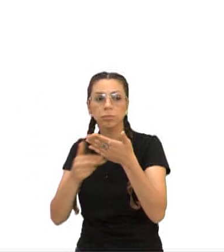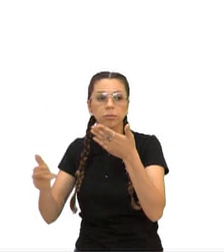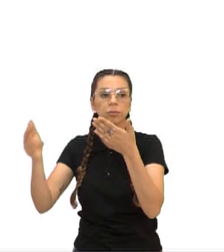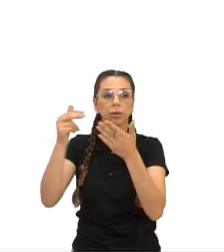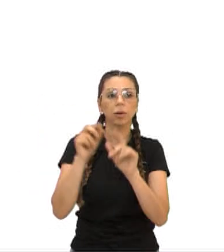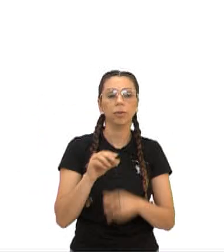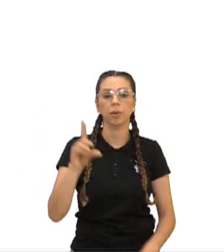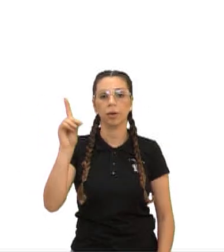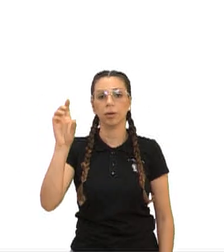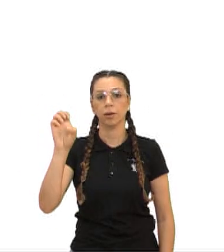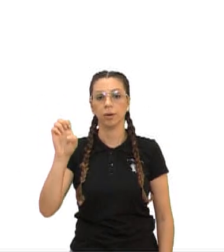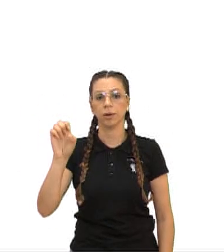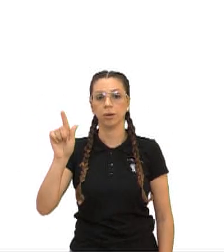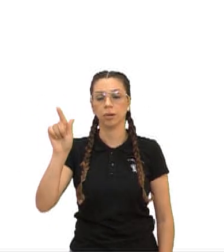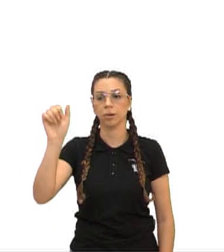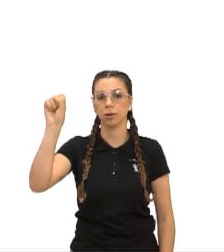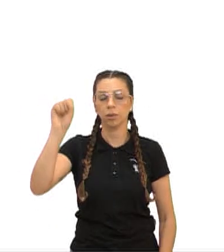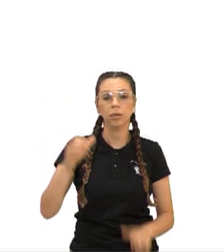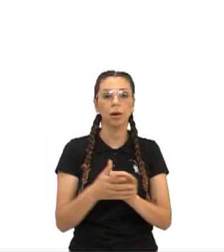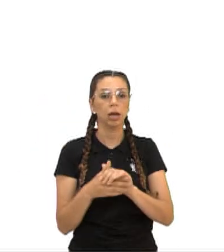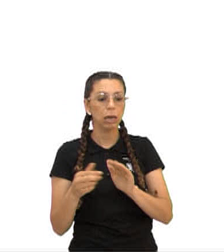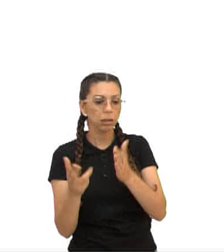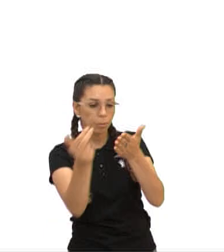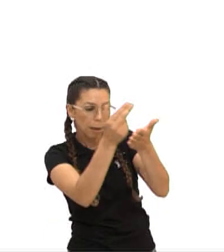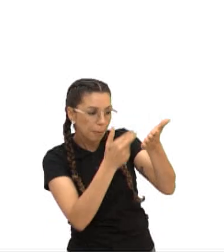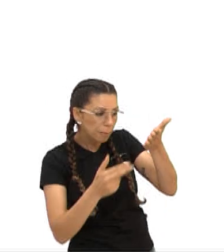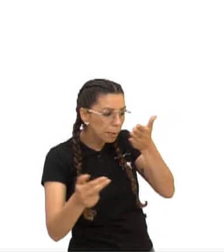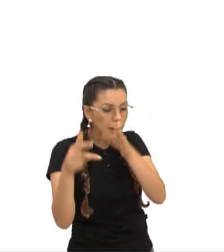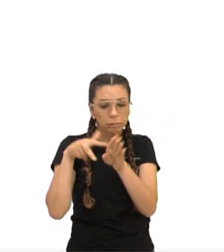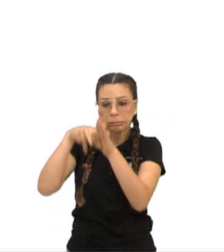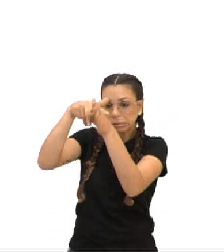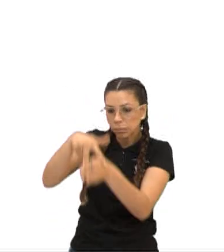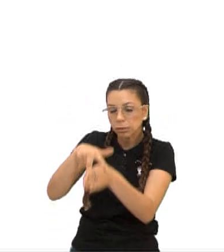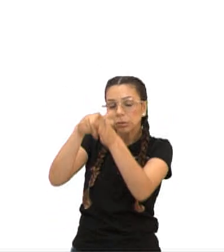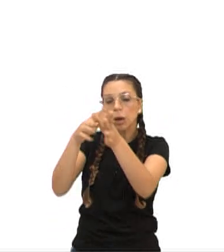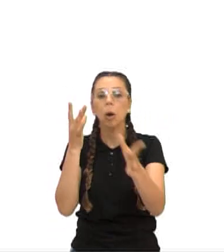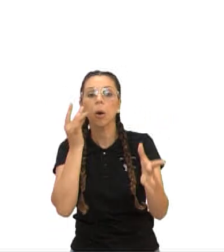Degas, né, retratou corridas de cavalos, circos, óperas, etc.